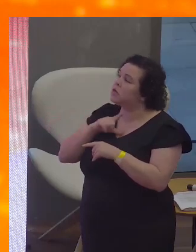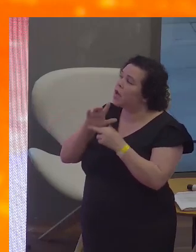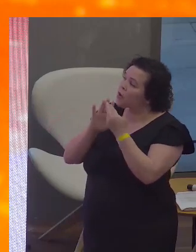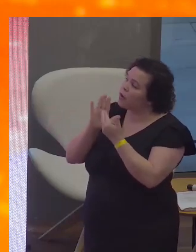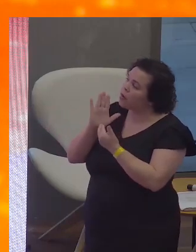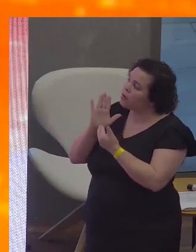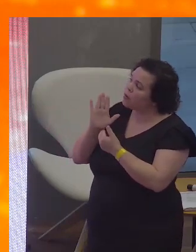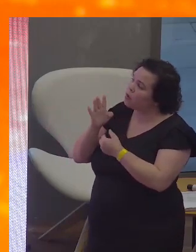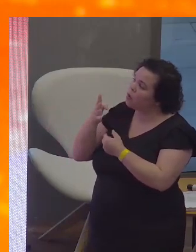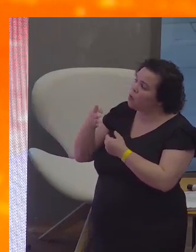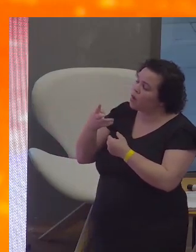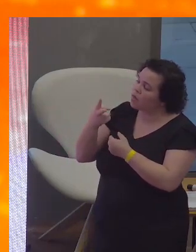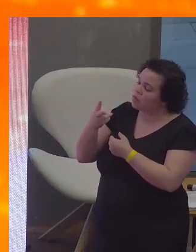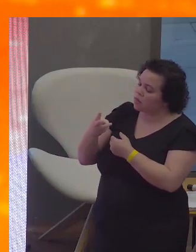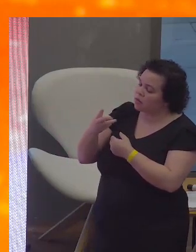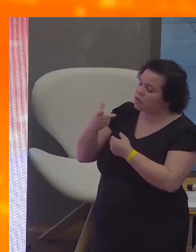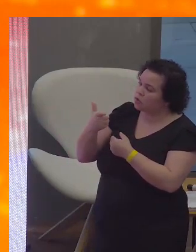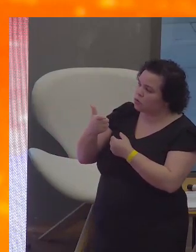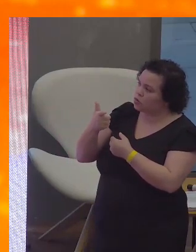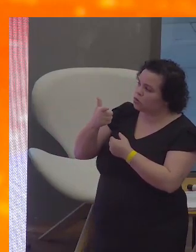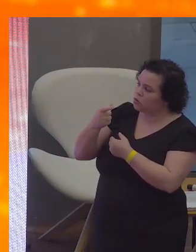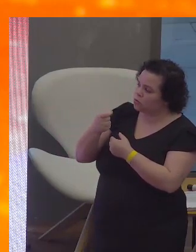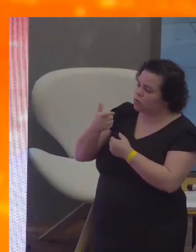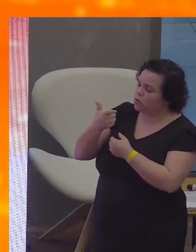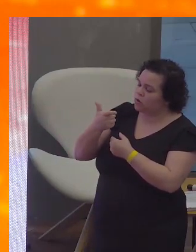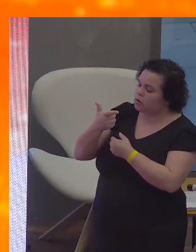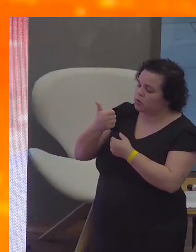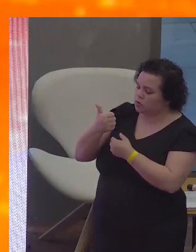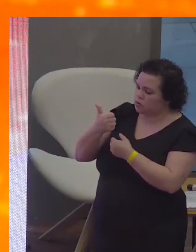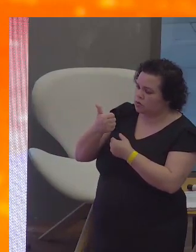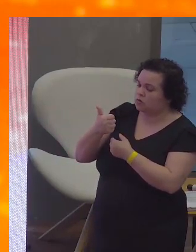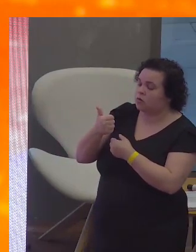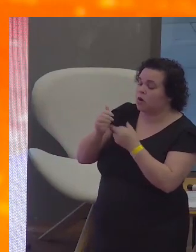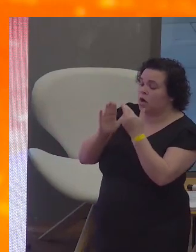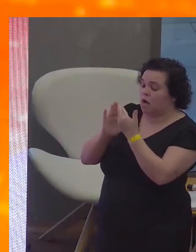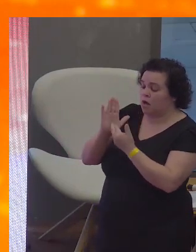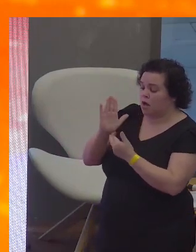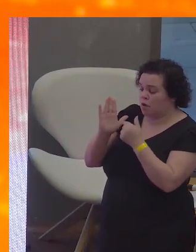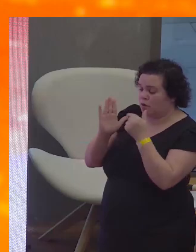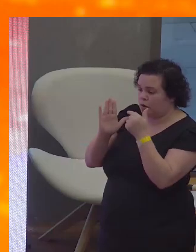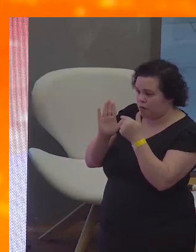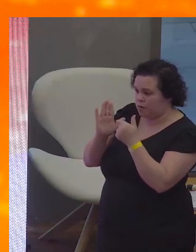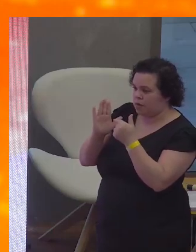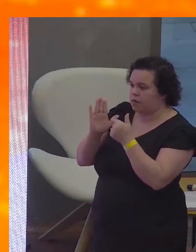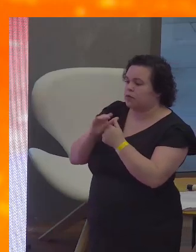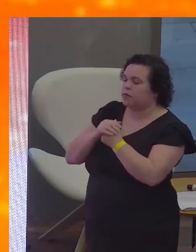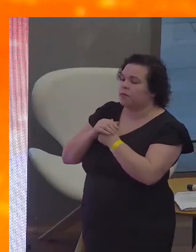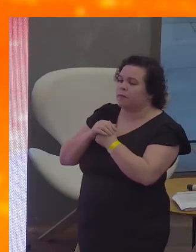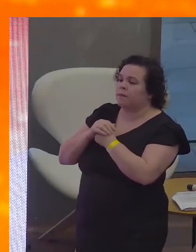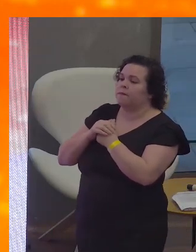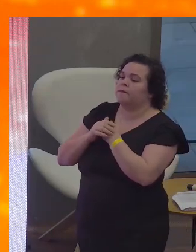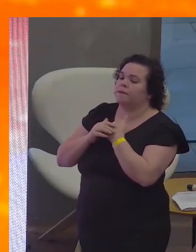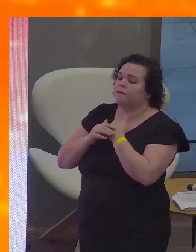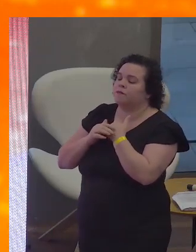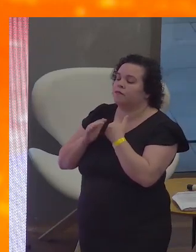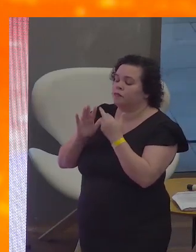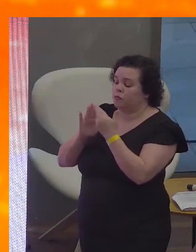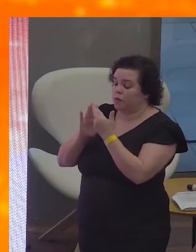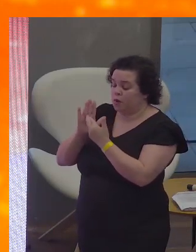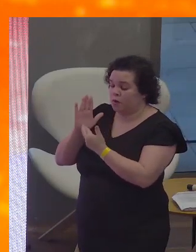regulamento, o 432 de 2012? Esse regulamento é o regulamento